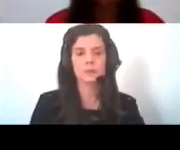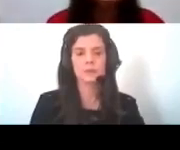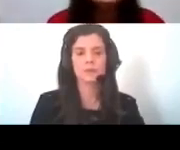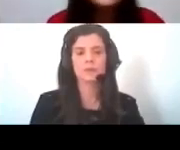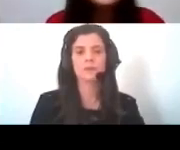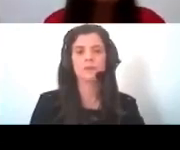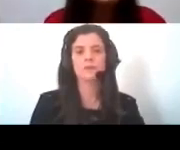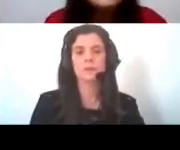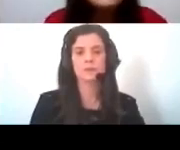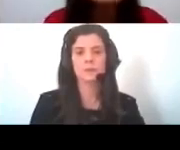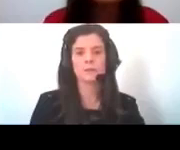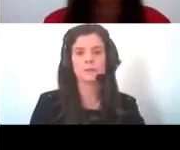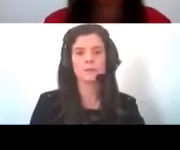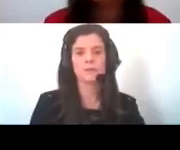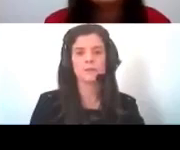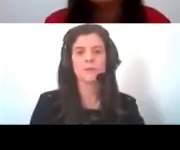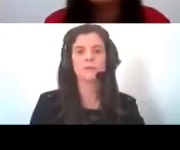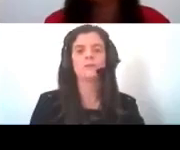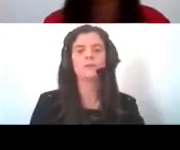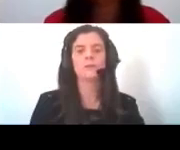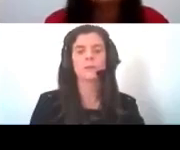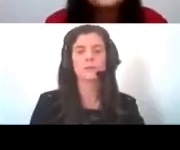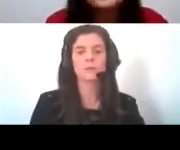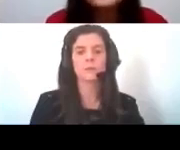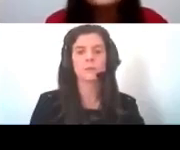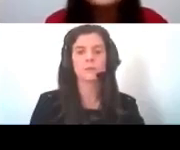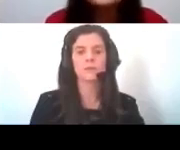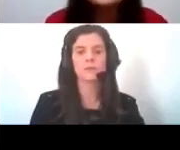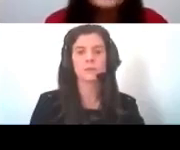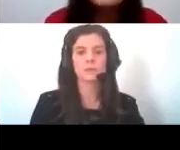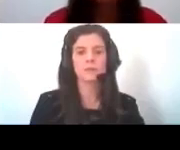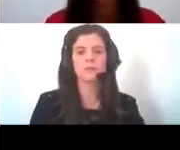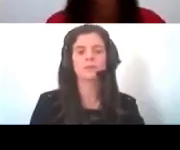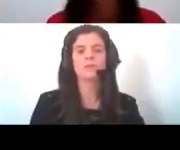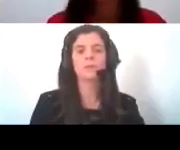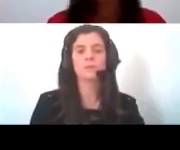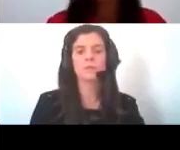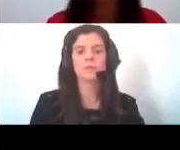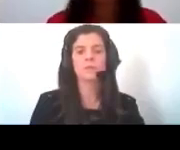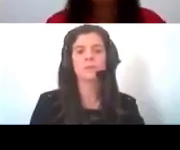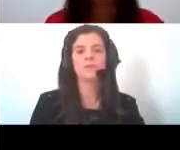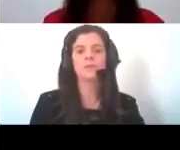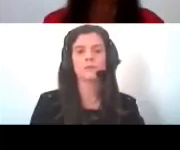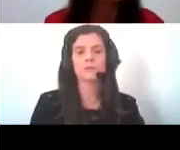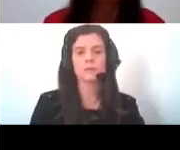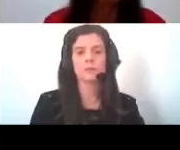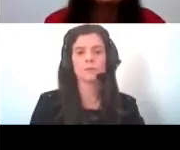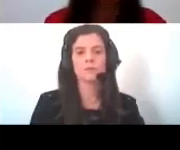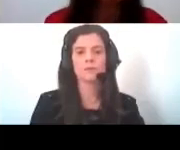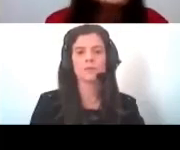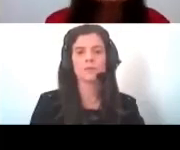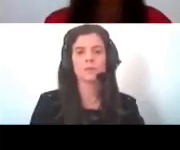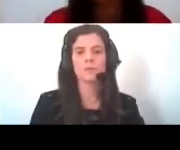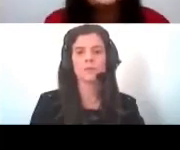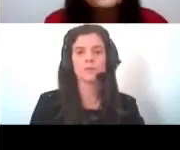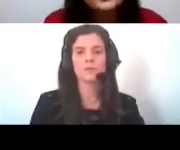conseguir ficar formal, né, tornar-se um microempreendedor individual e, de repente, conseguir fomentos